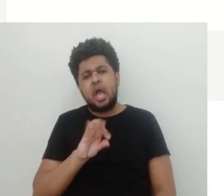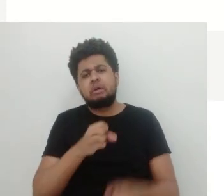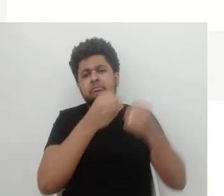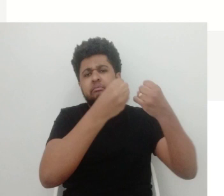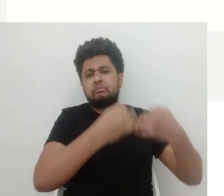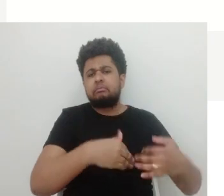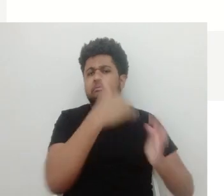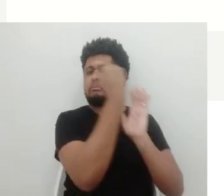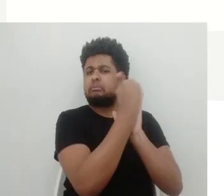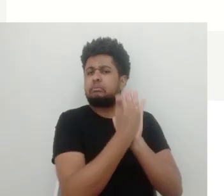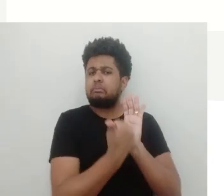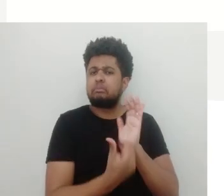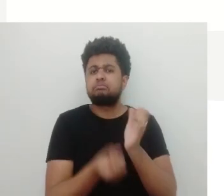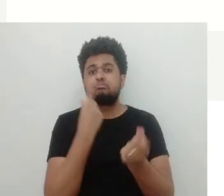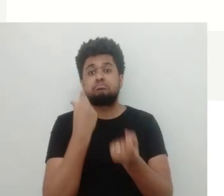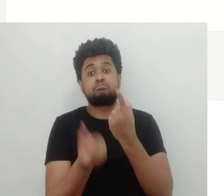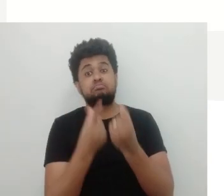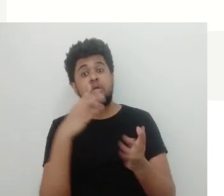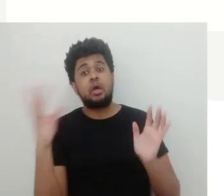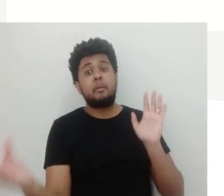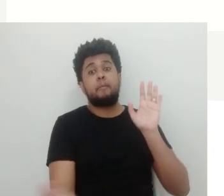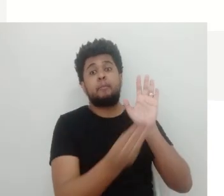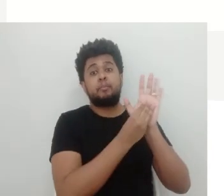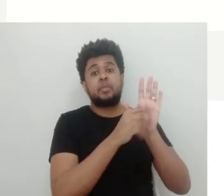escritos desses autores.